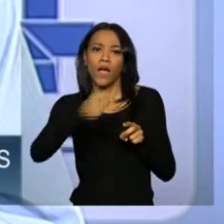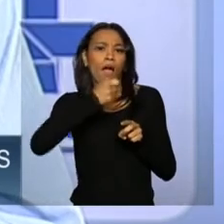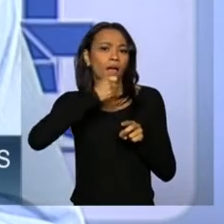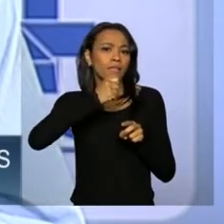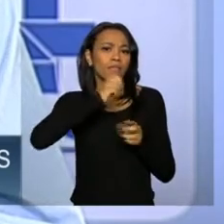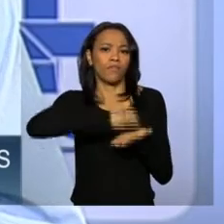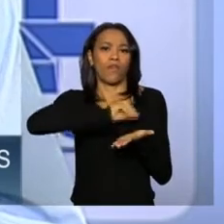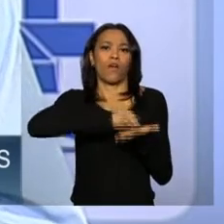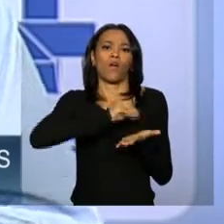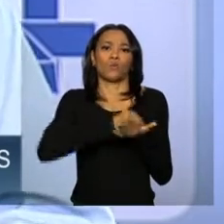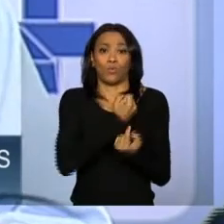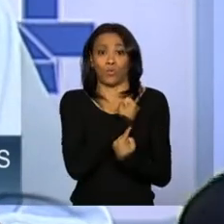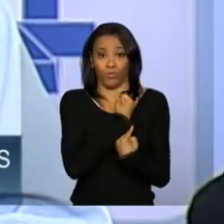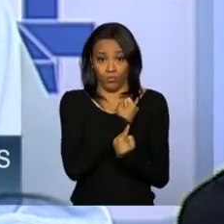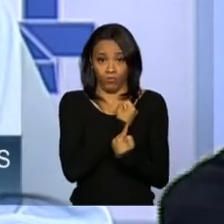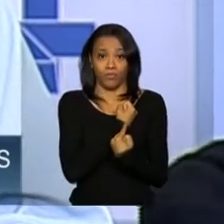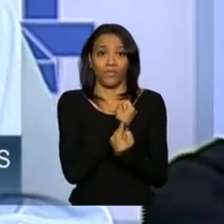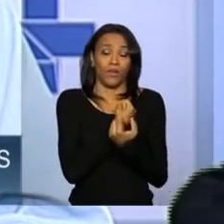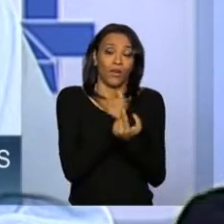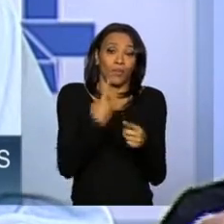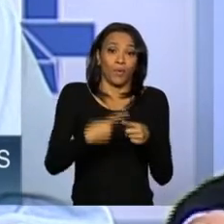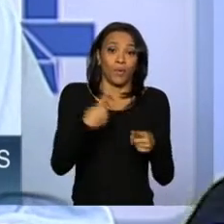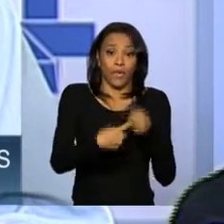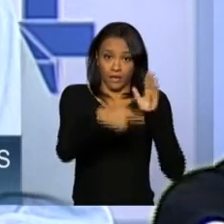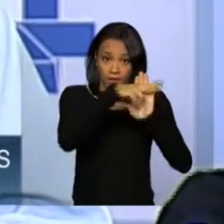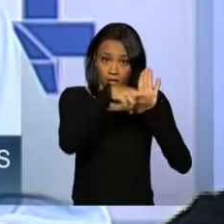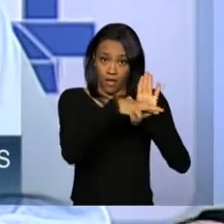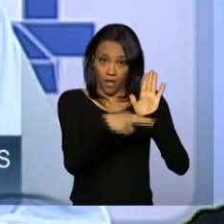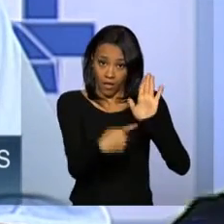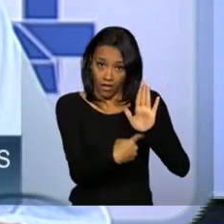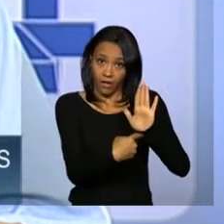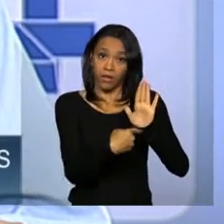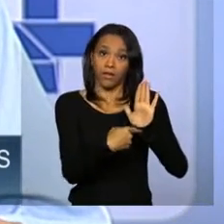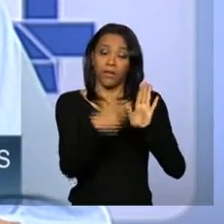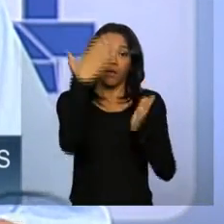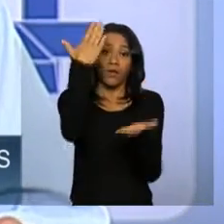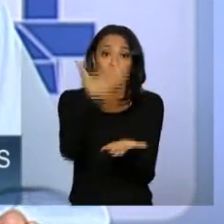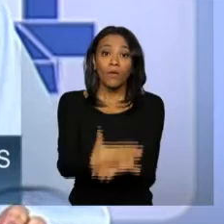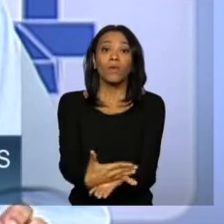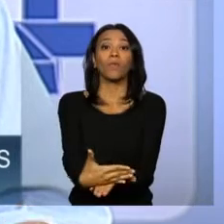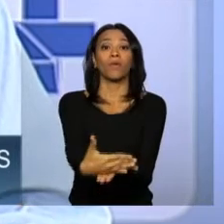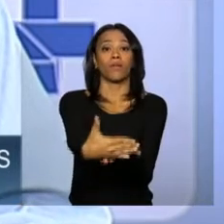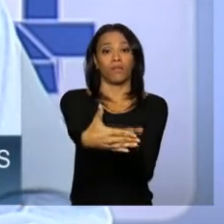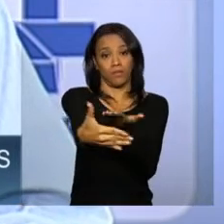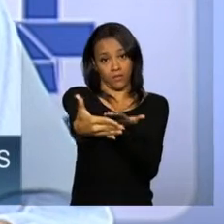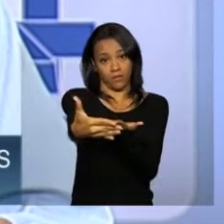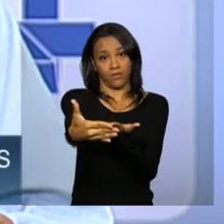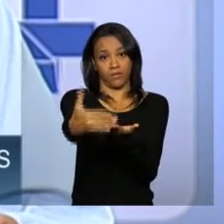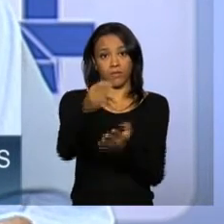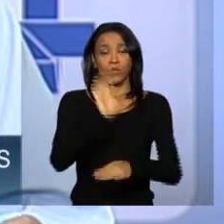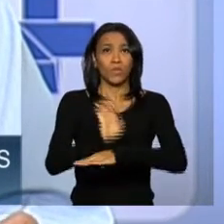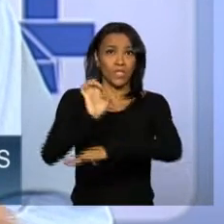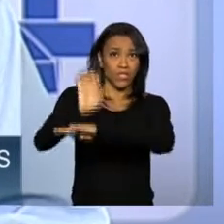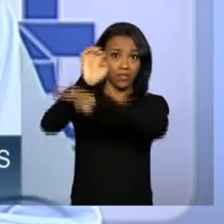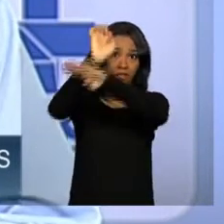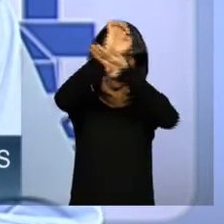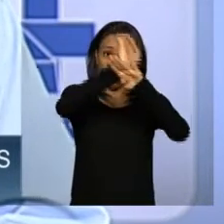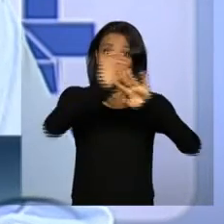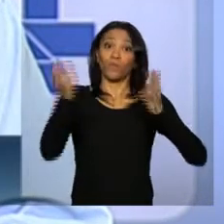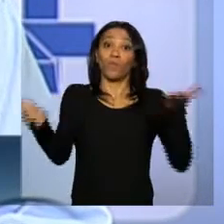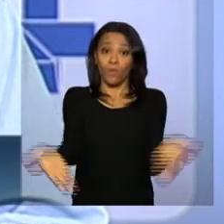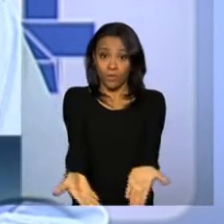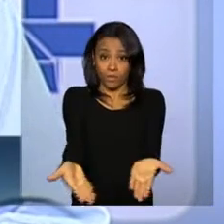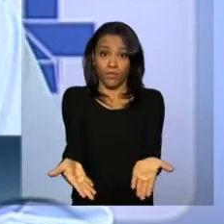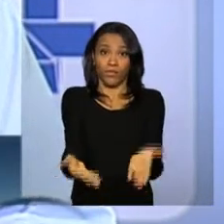números, justamente porque a classificação passa a ser aplicada pelo conjunto de estados a partir de